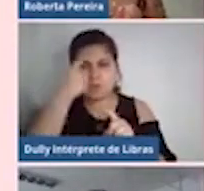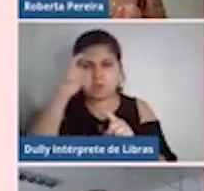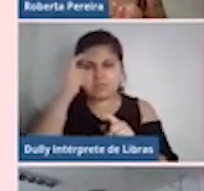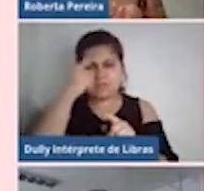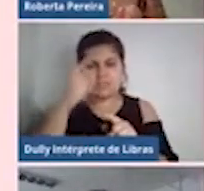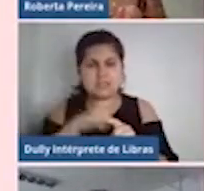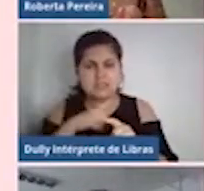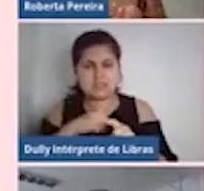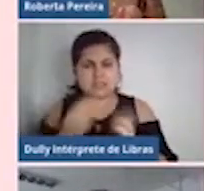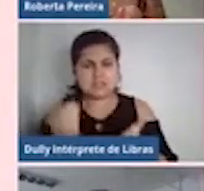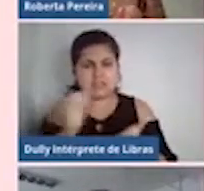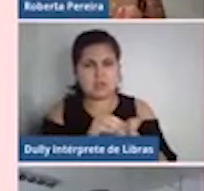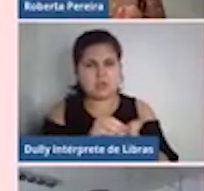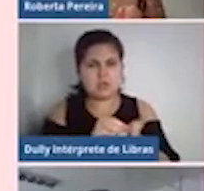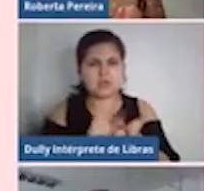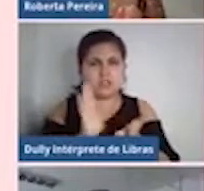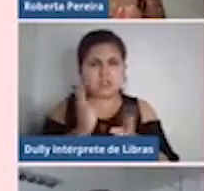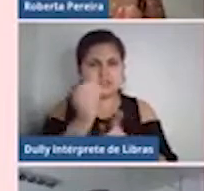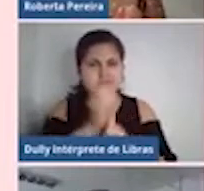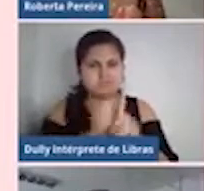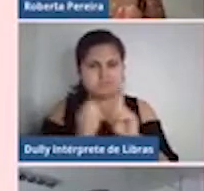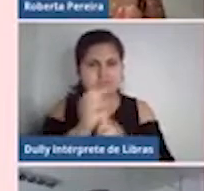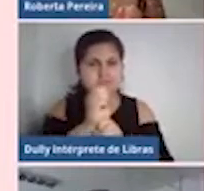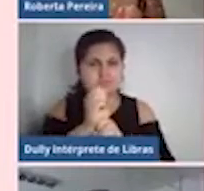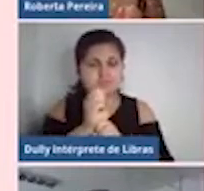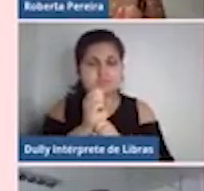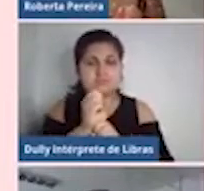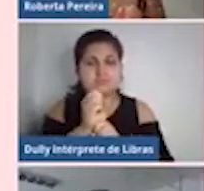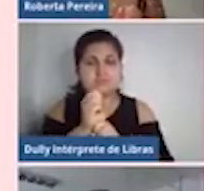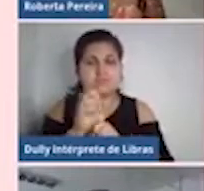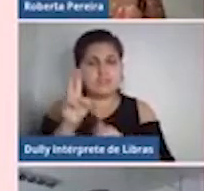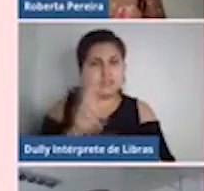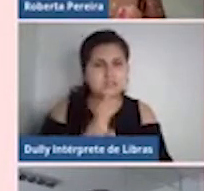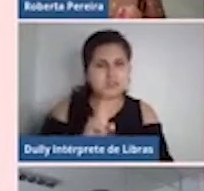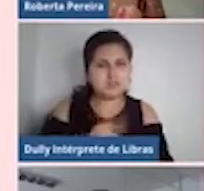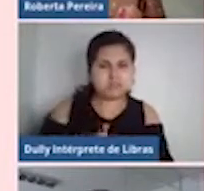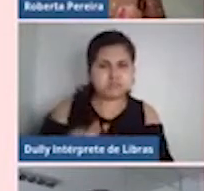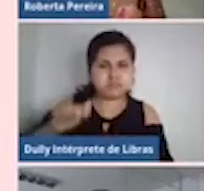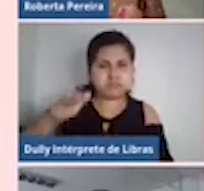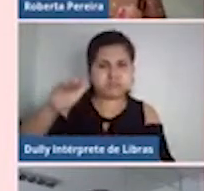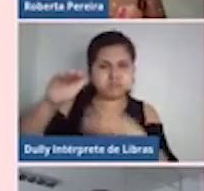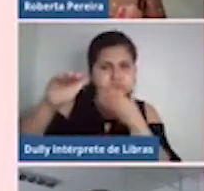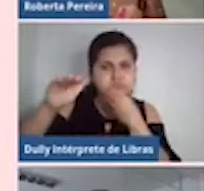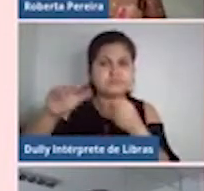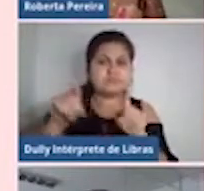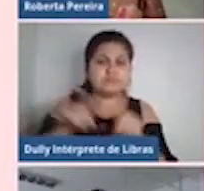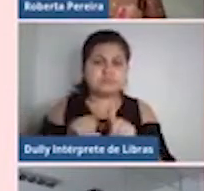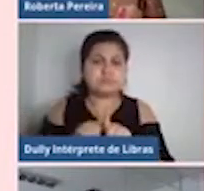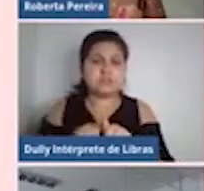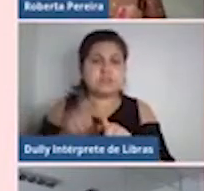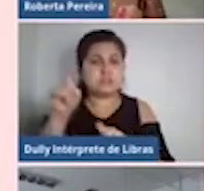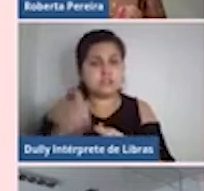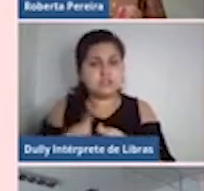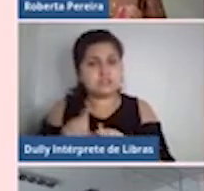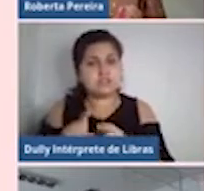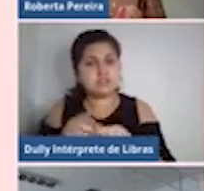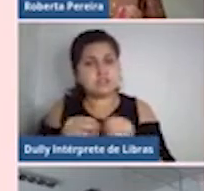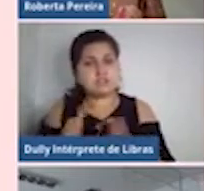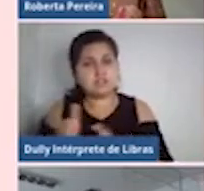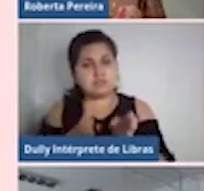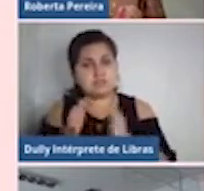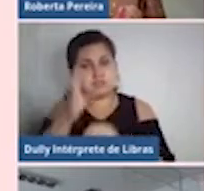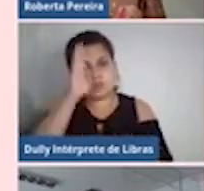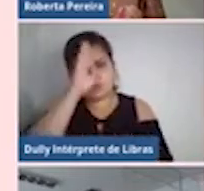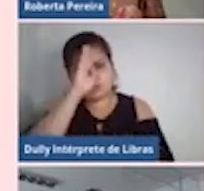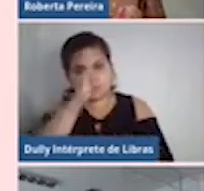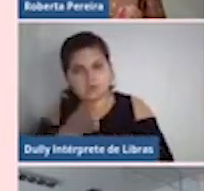tem instituídos hoje na sociedade, dessa criação dos meninos, né, que seja uma criação permeada por respeito,